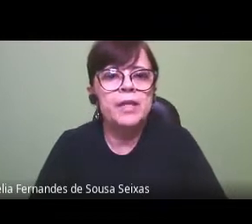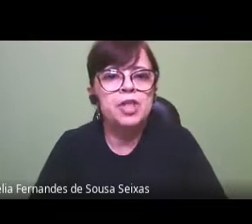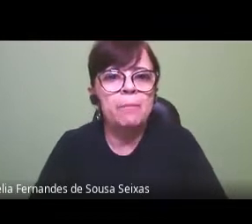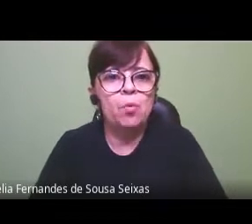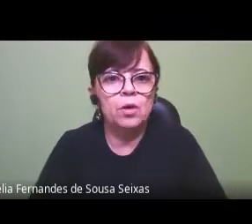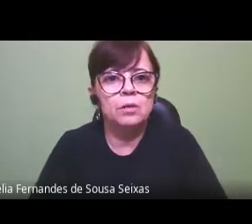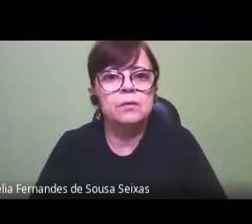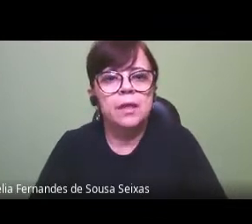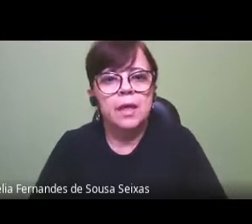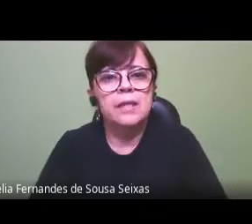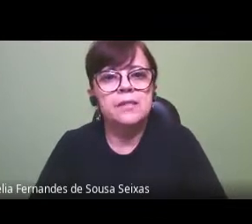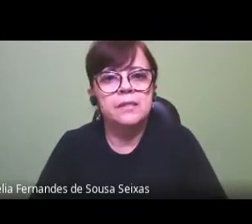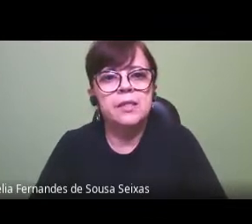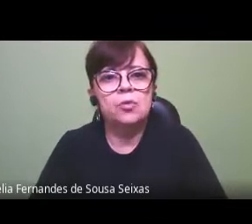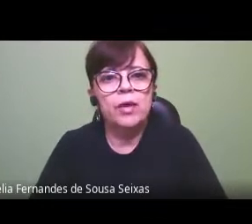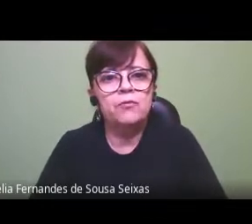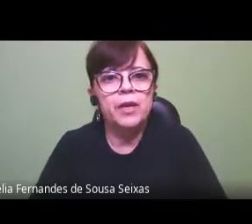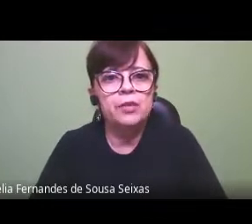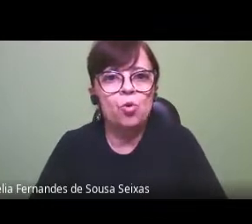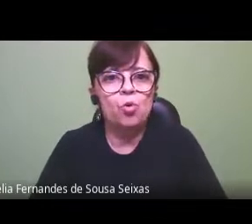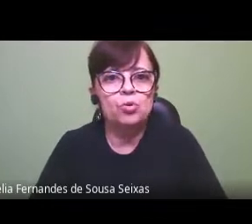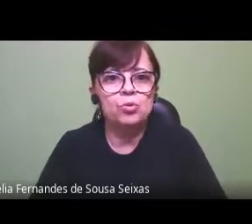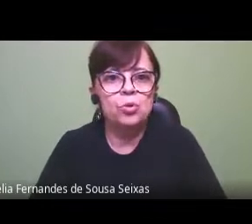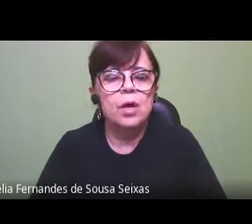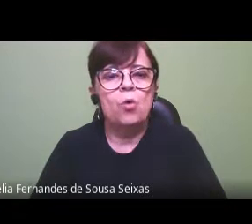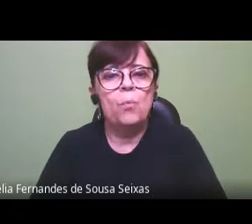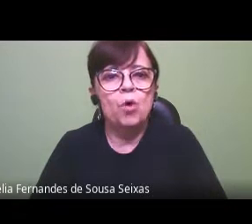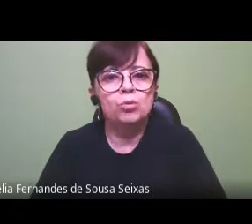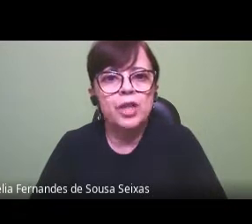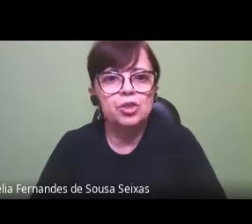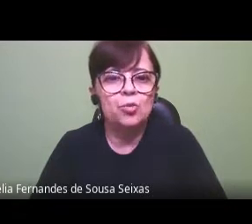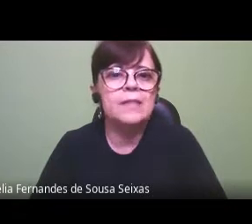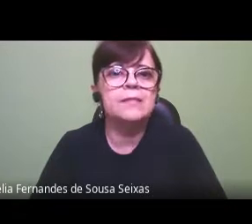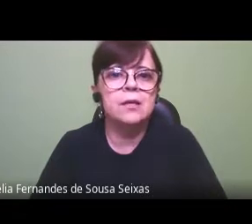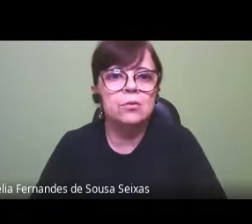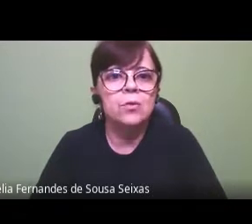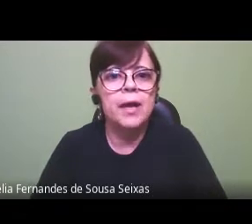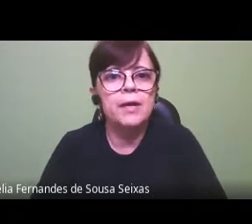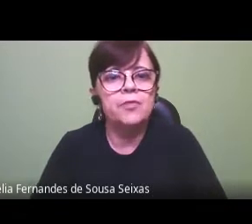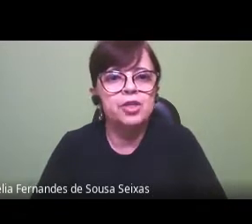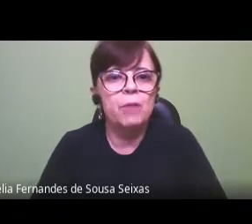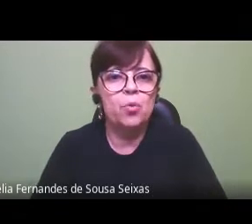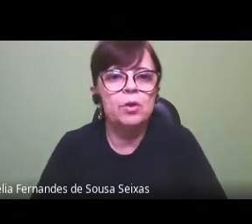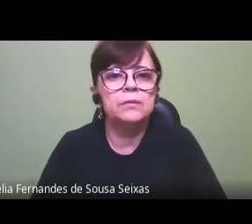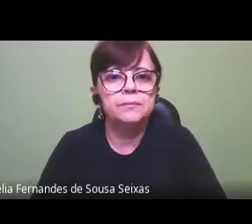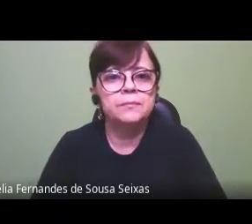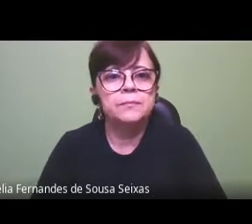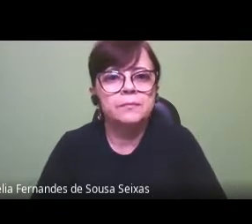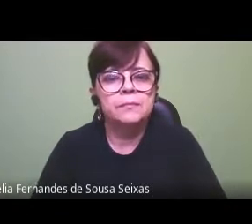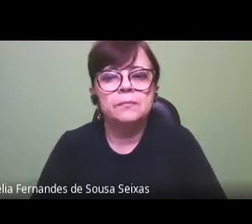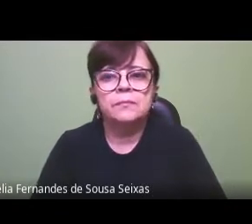Domingo, em frente à boca. Esse círculo é em frente ao rosto. O ponto de articulação é em frente à